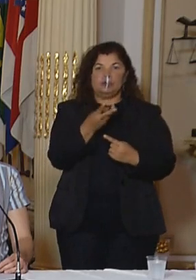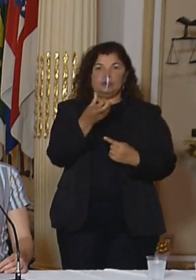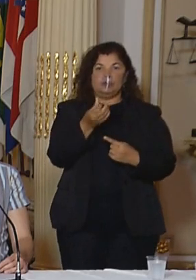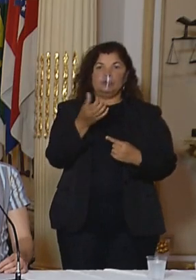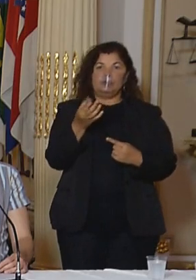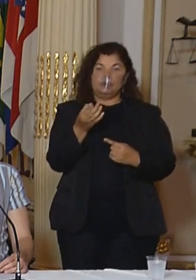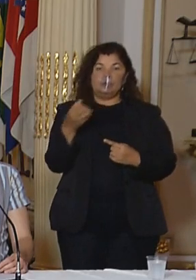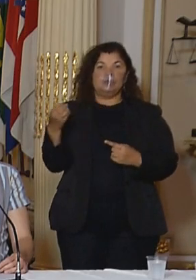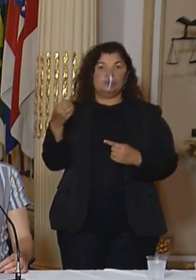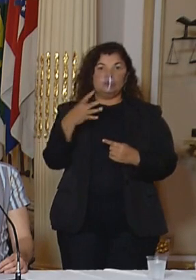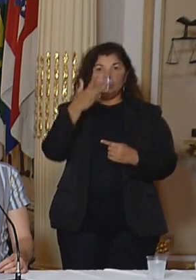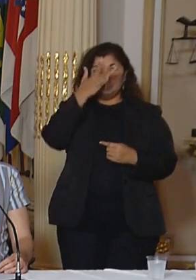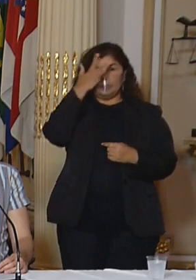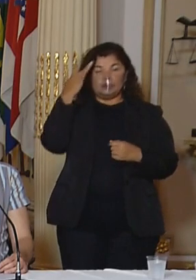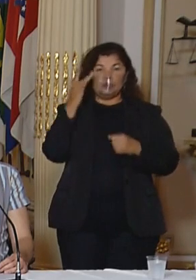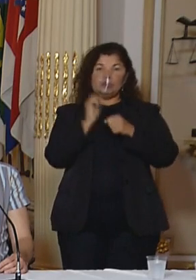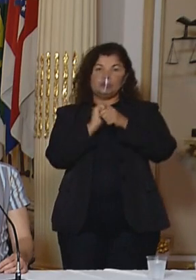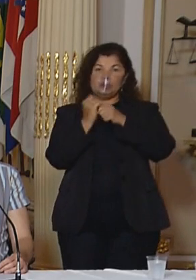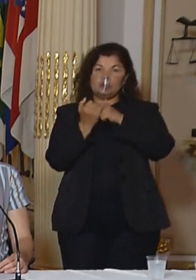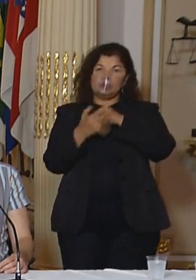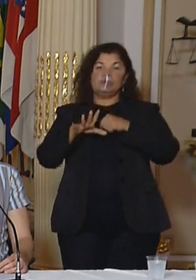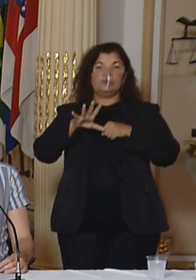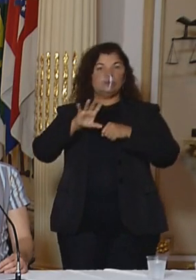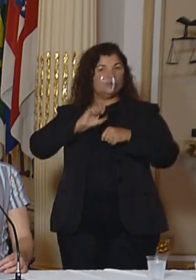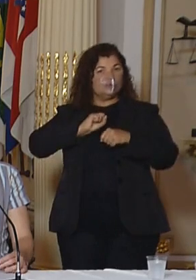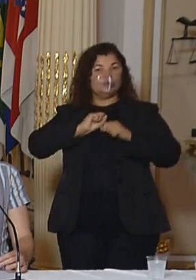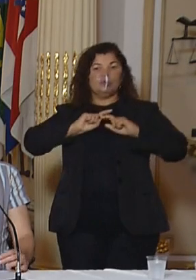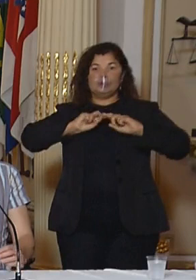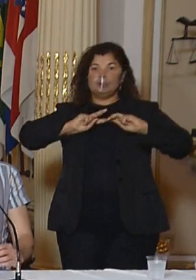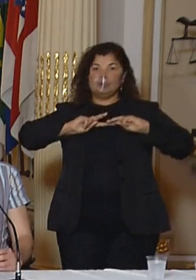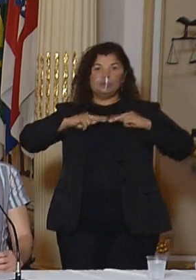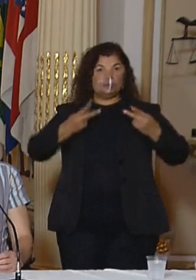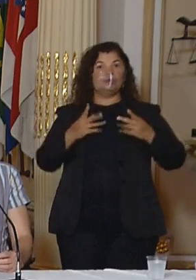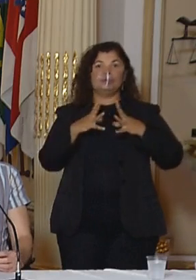que superaram a doença. Até agora, já são